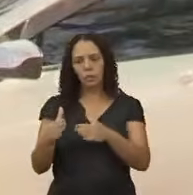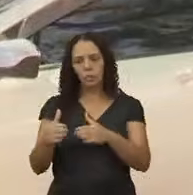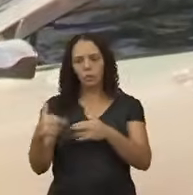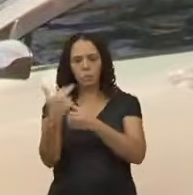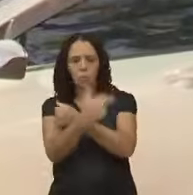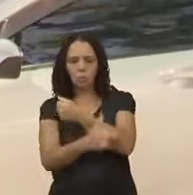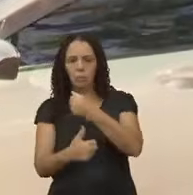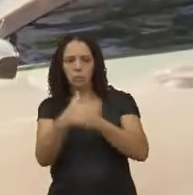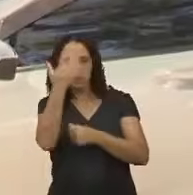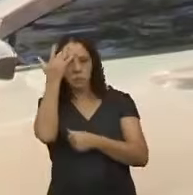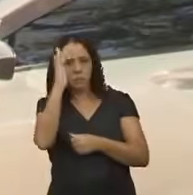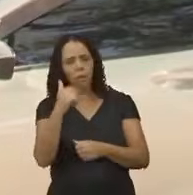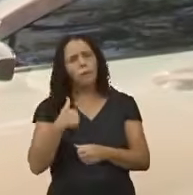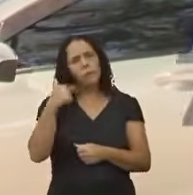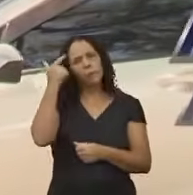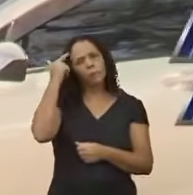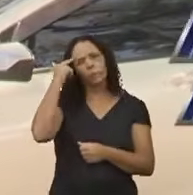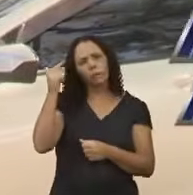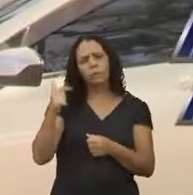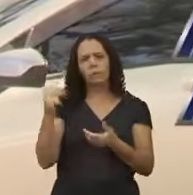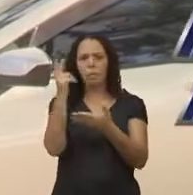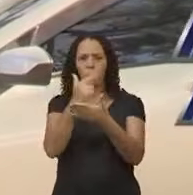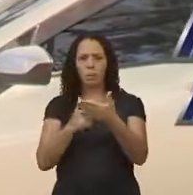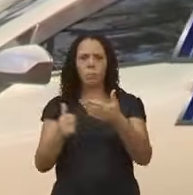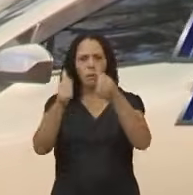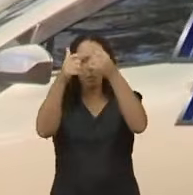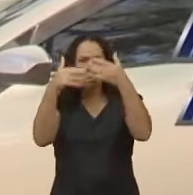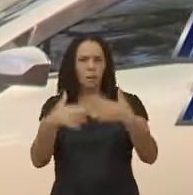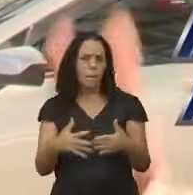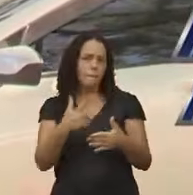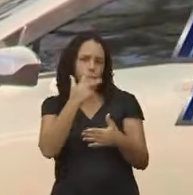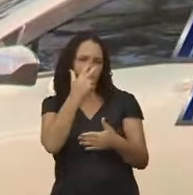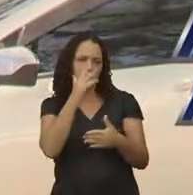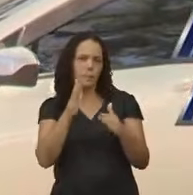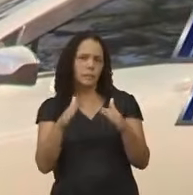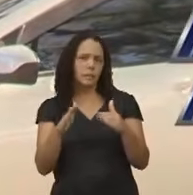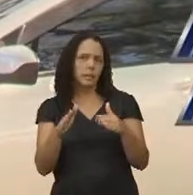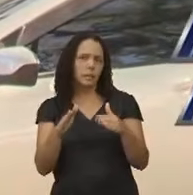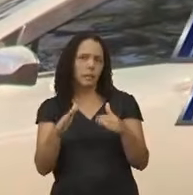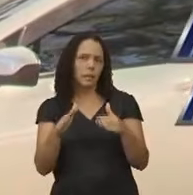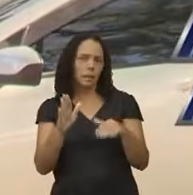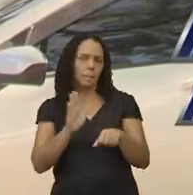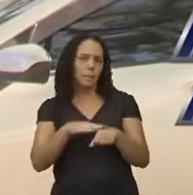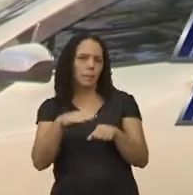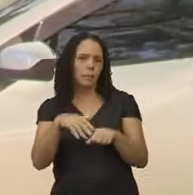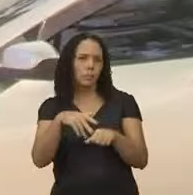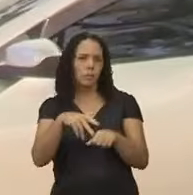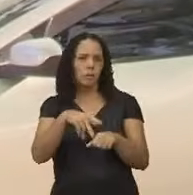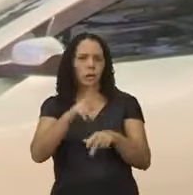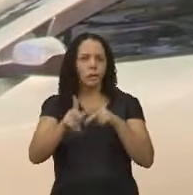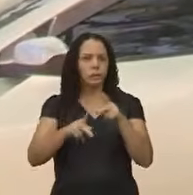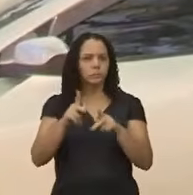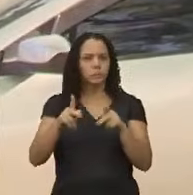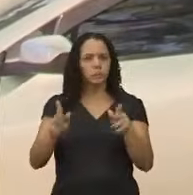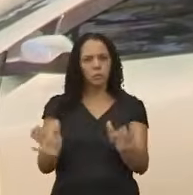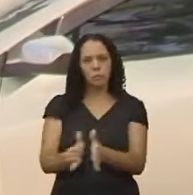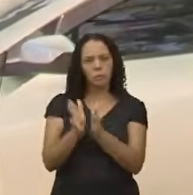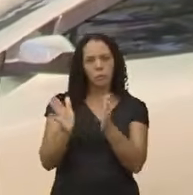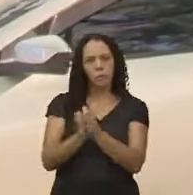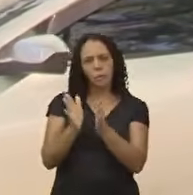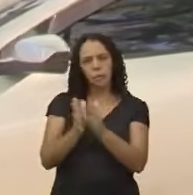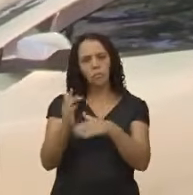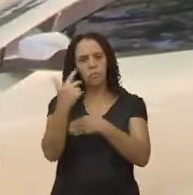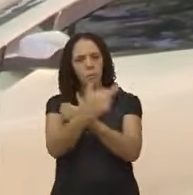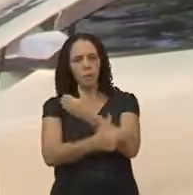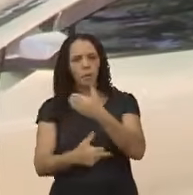não. Eu imagino que grafite seja, mais arte periférica, ali das regiões mais afastadas. E muralismo talvez seja uma forma de